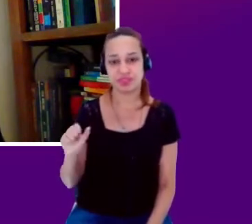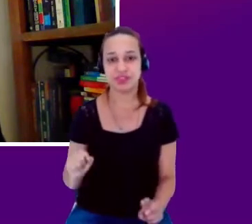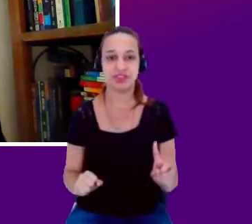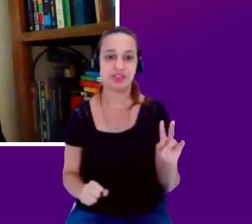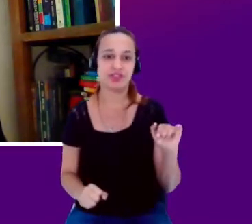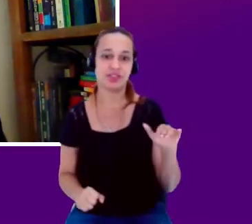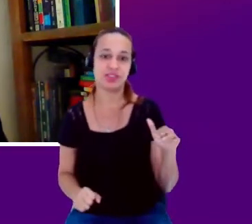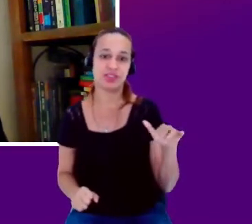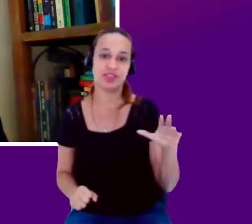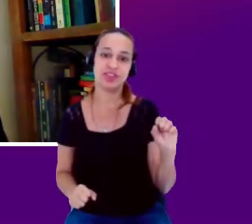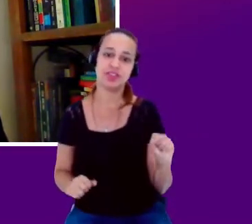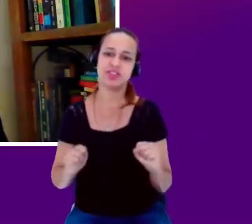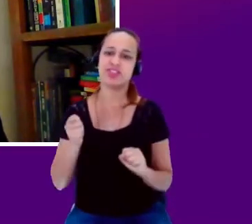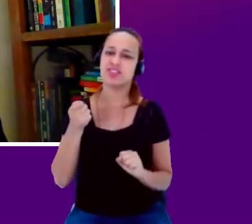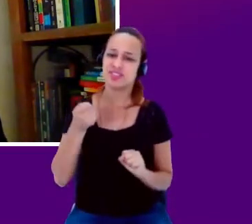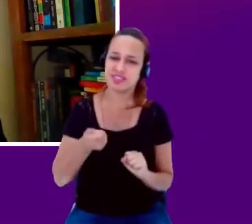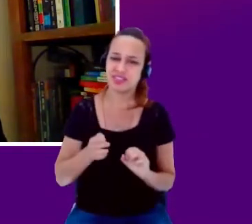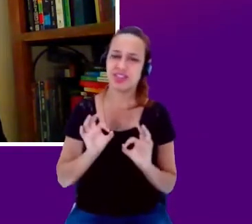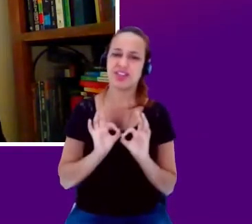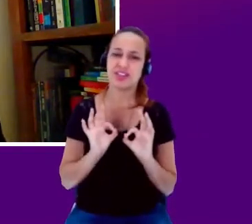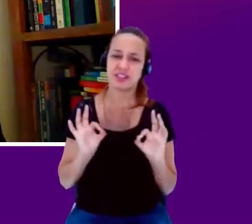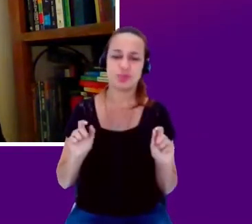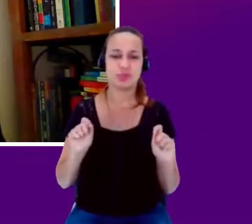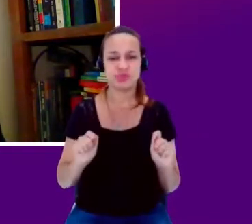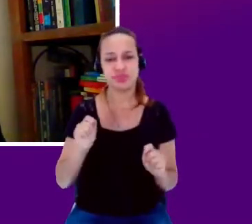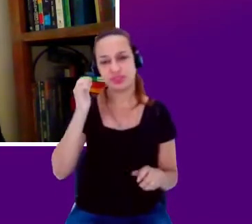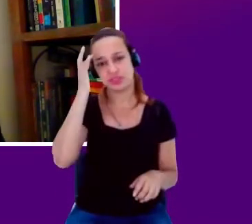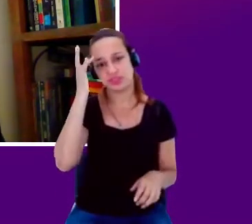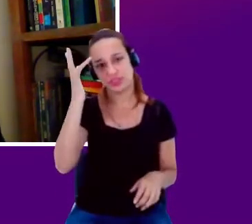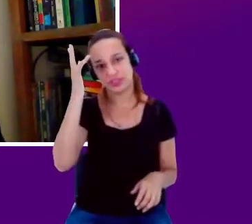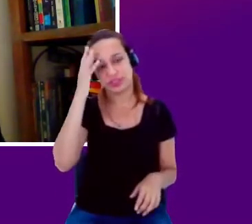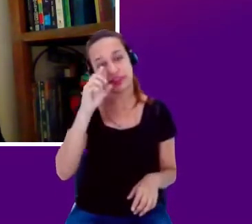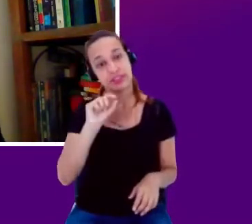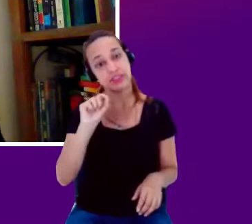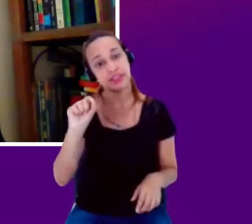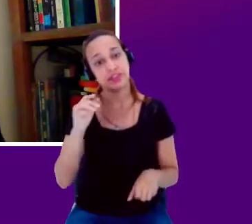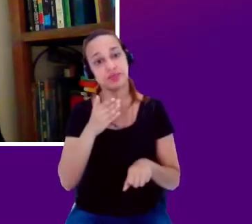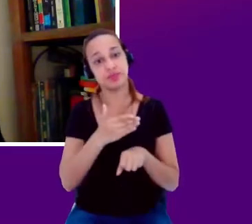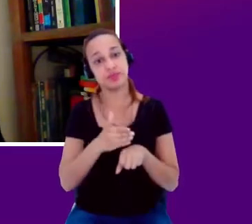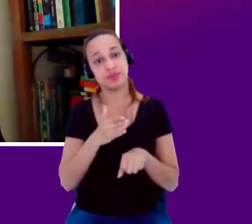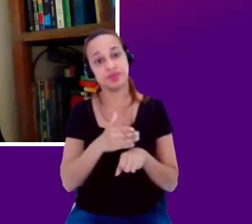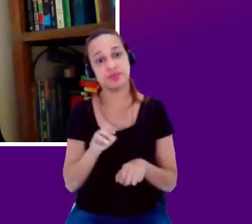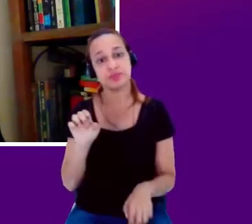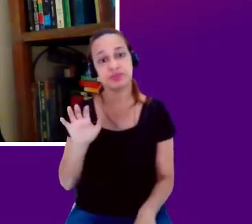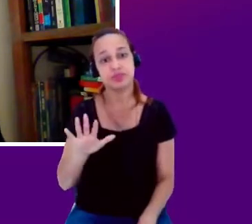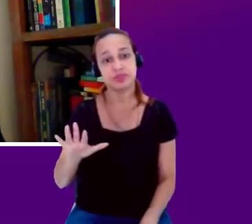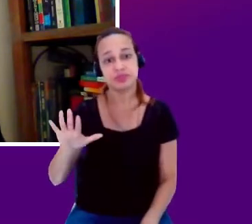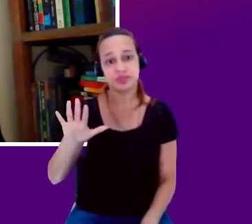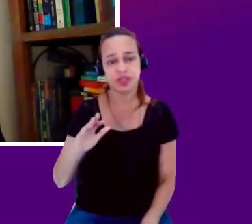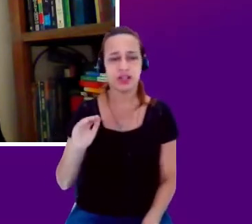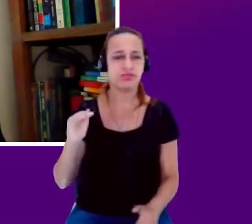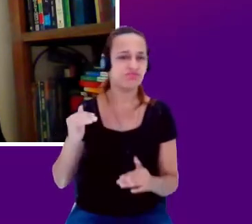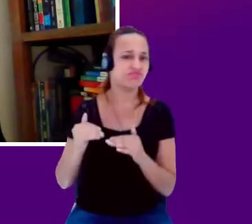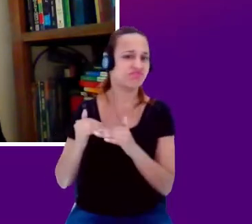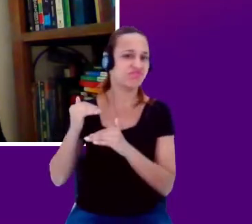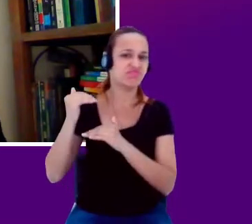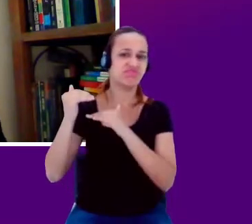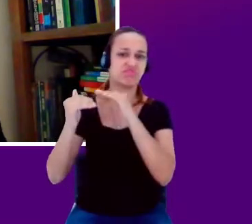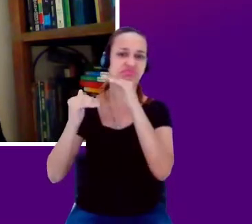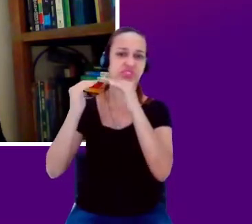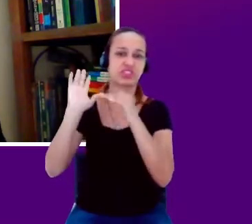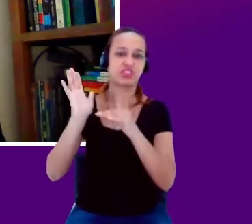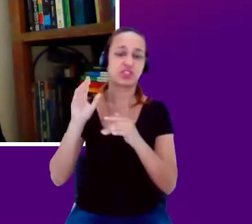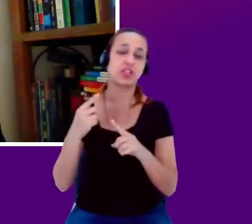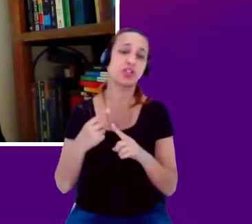sentido de realmente a gente refletir sobre essas práticas europeias que já são tão avançadas e por